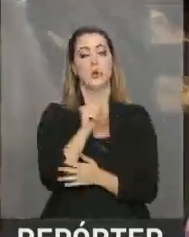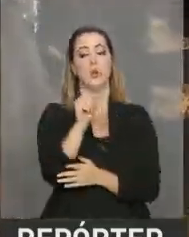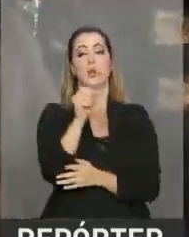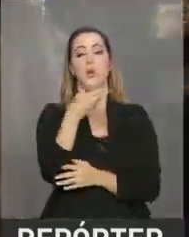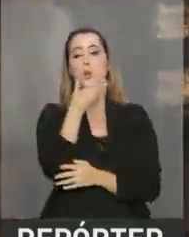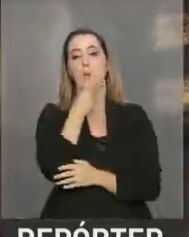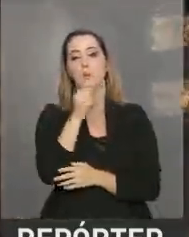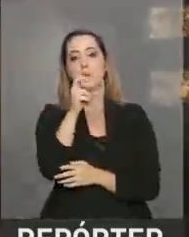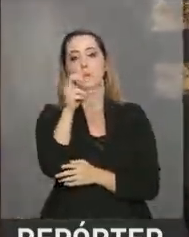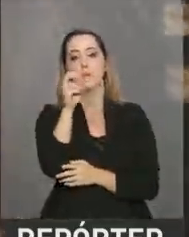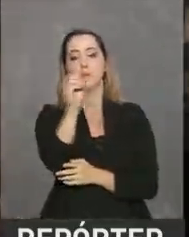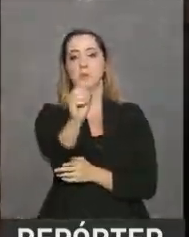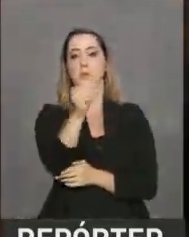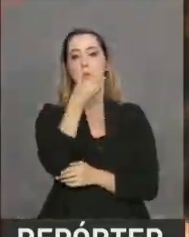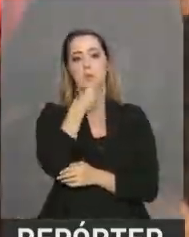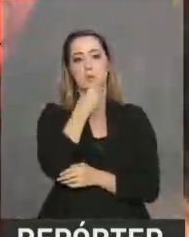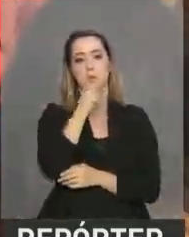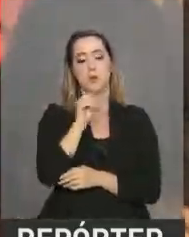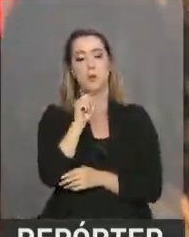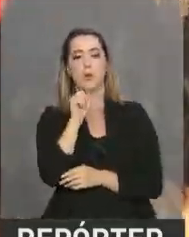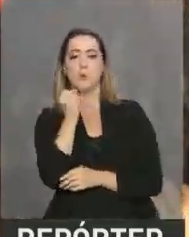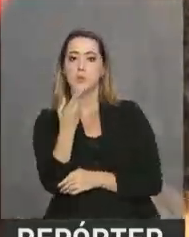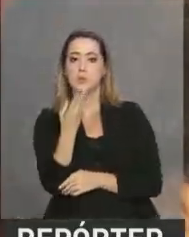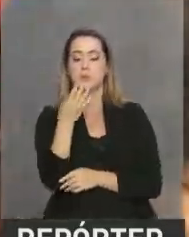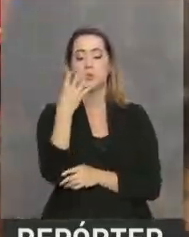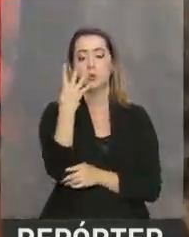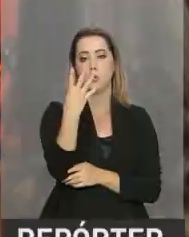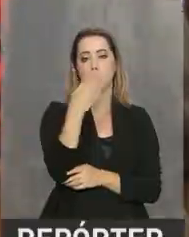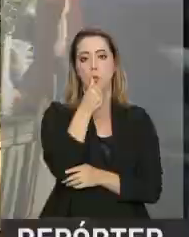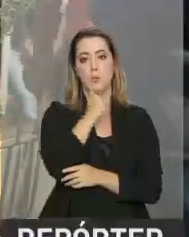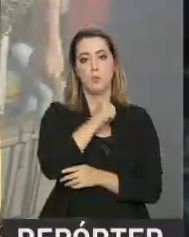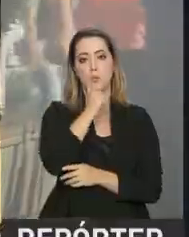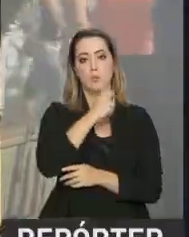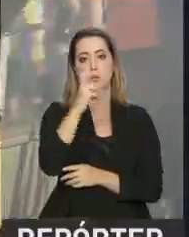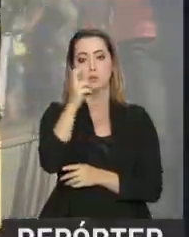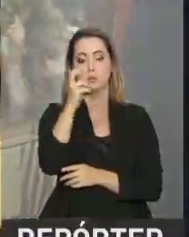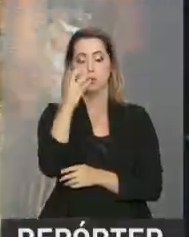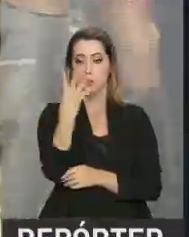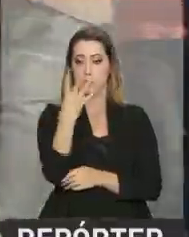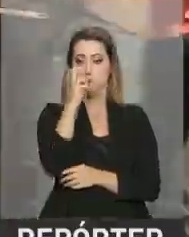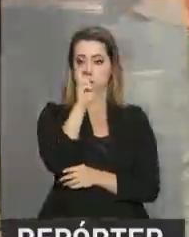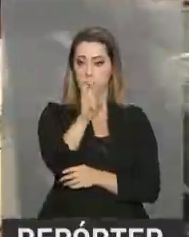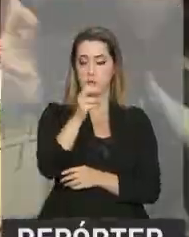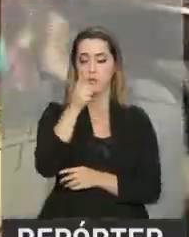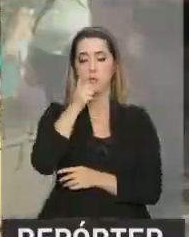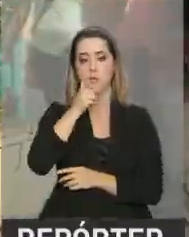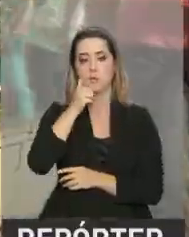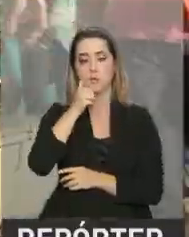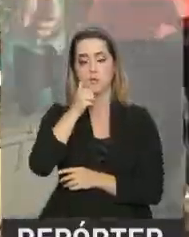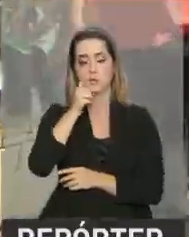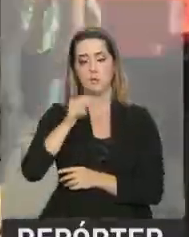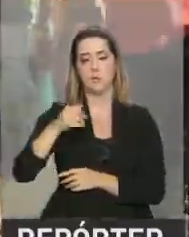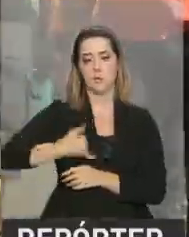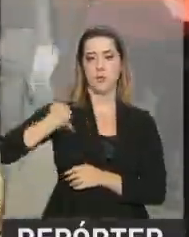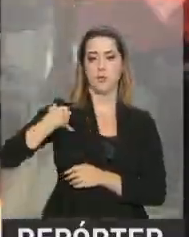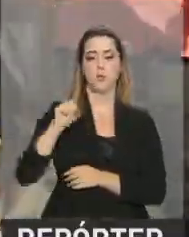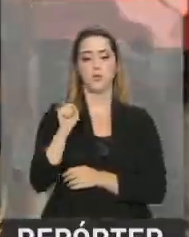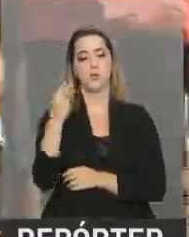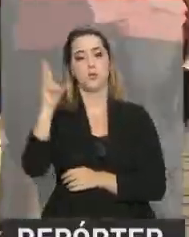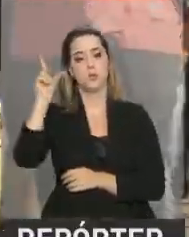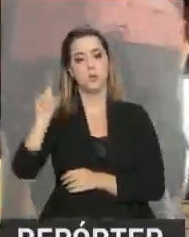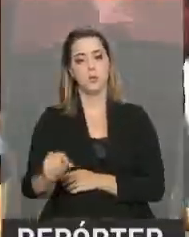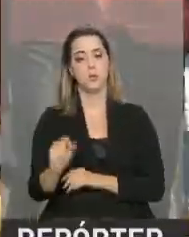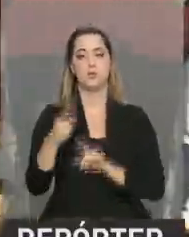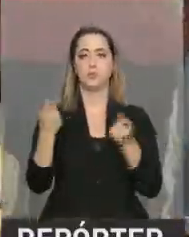50 anos ou menos e mulheres com 45 anos ou menos homens com mais de 50 anos e mulheres com mais de